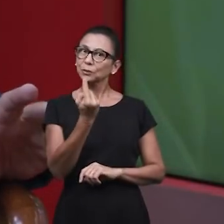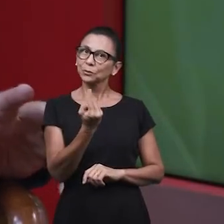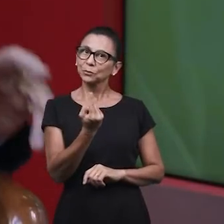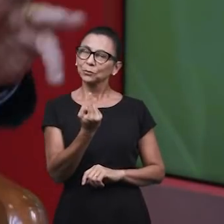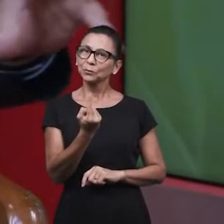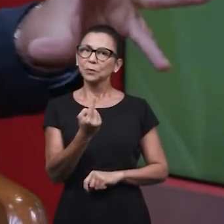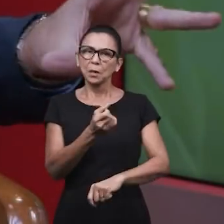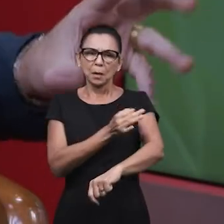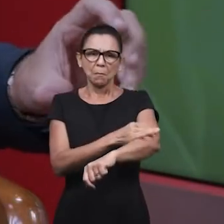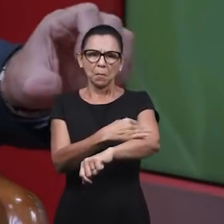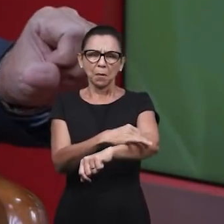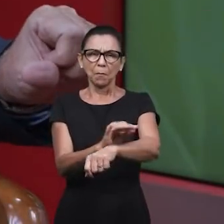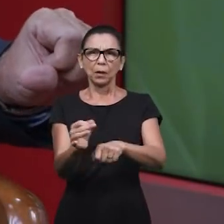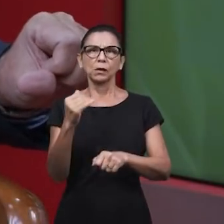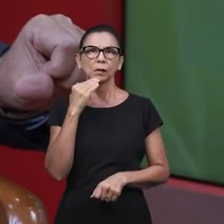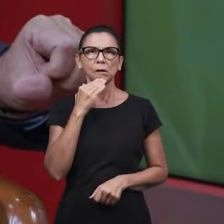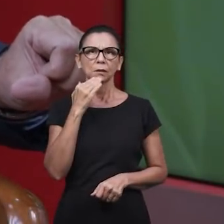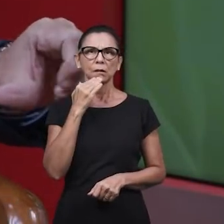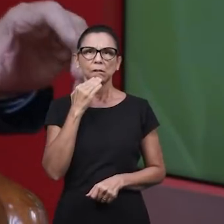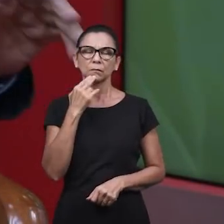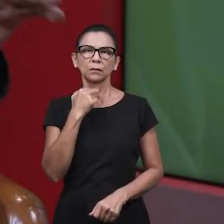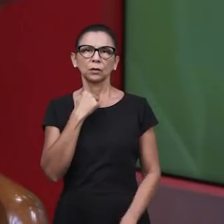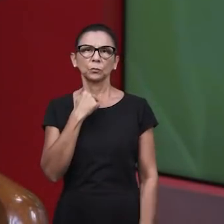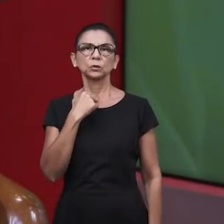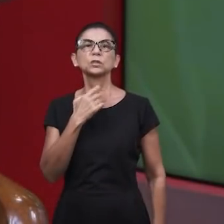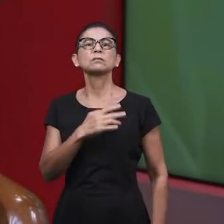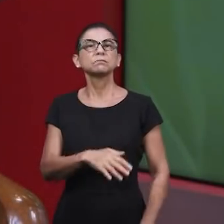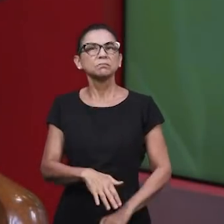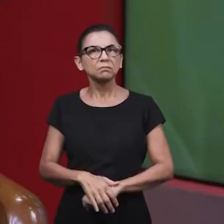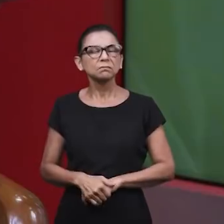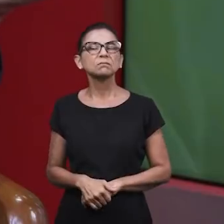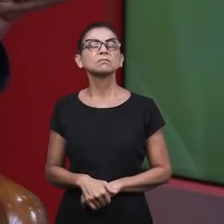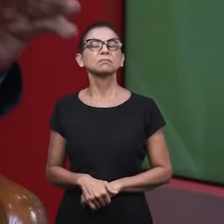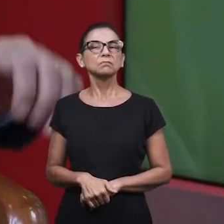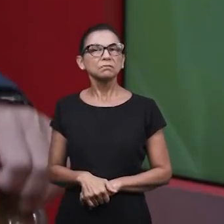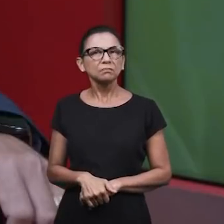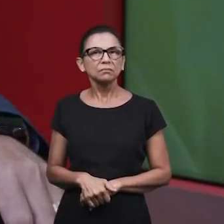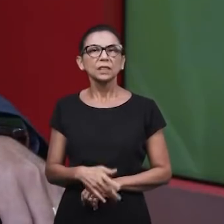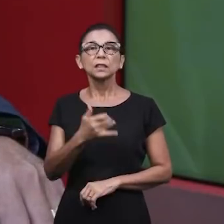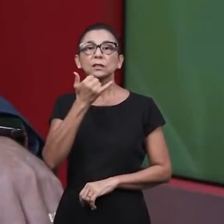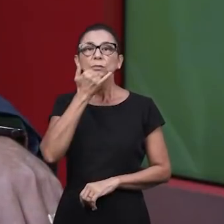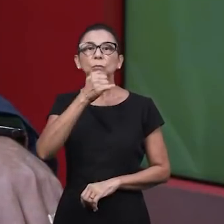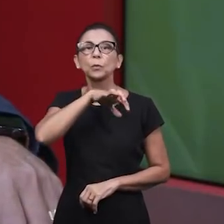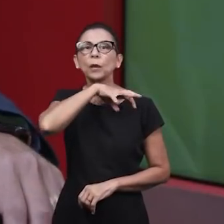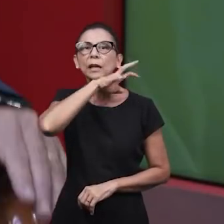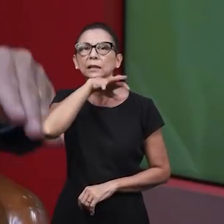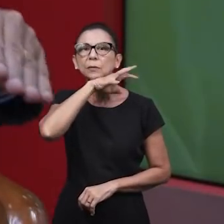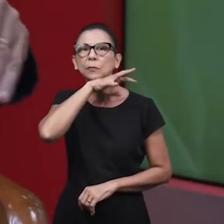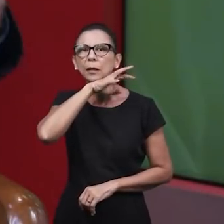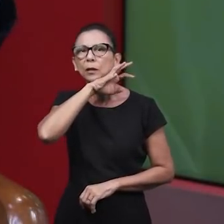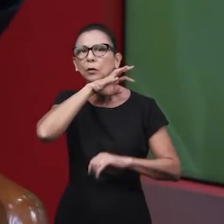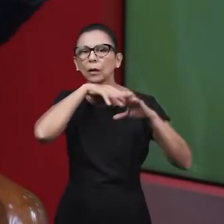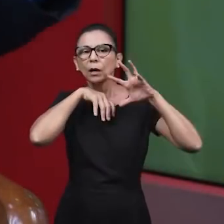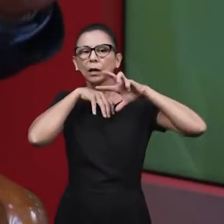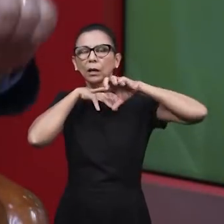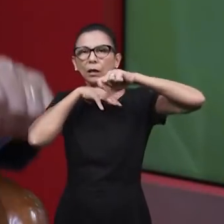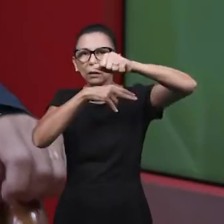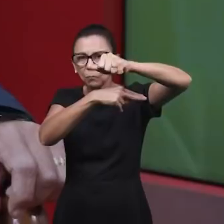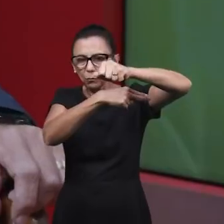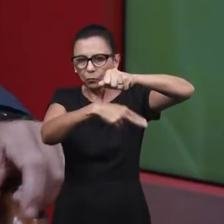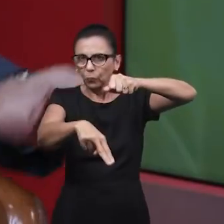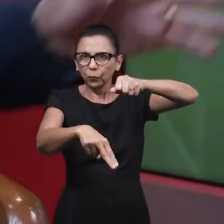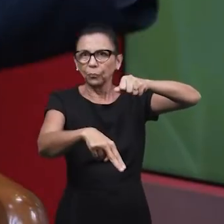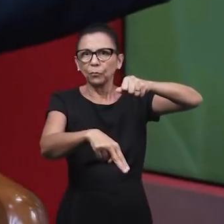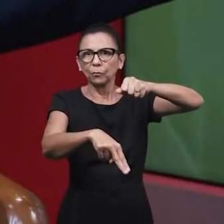mancha, não podia ter defeito. Então tinha que ser um cordeiro perfeito. apontando para o homem